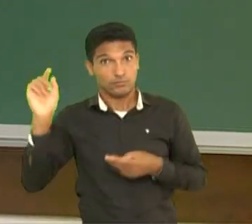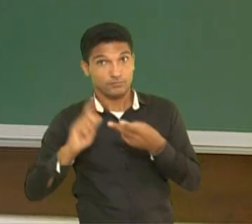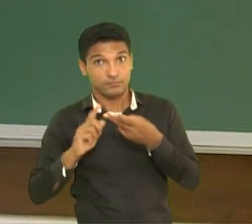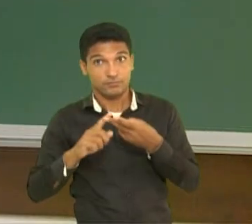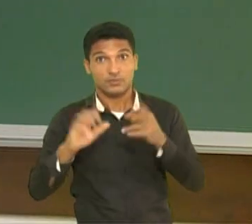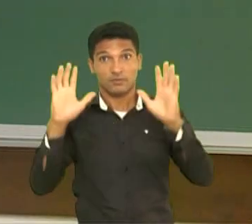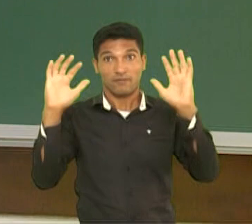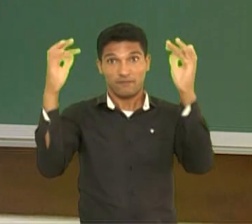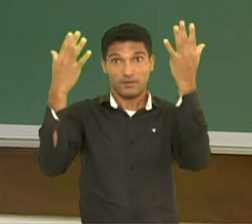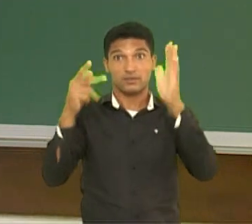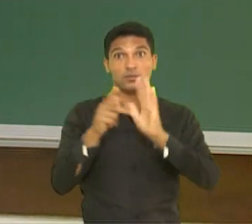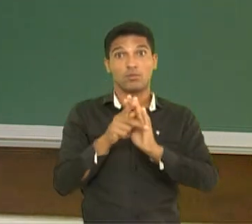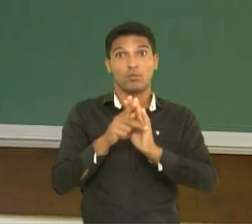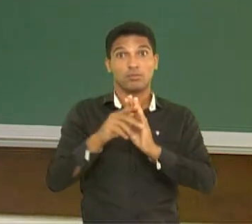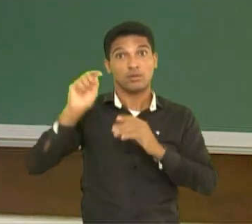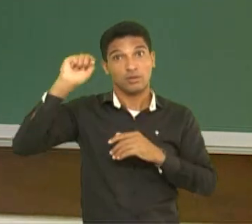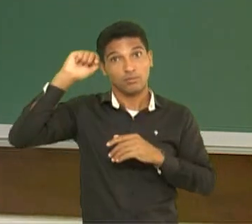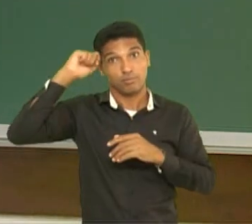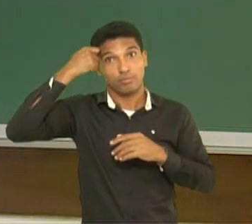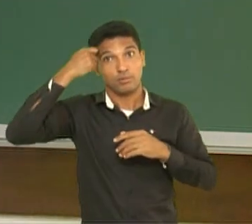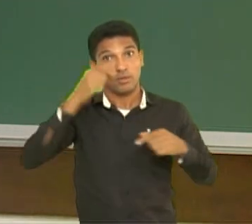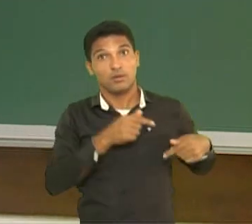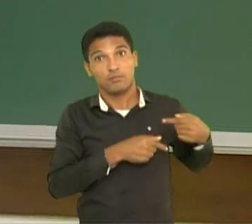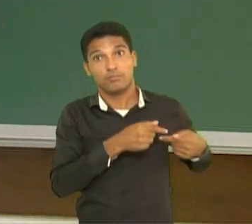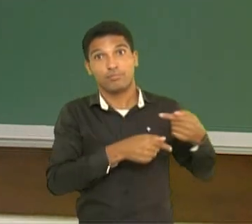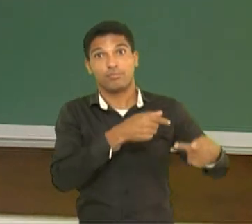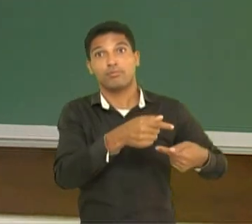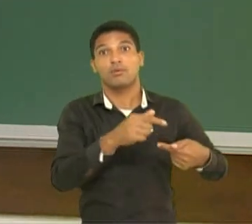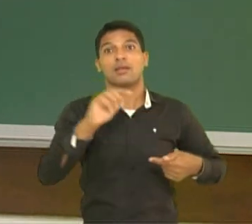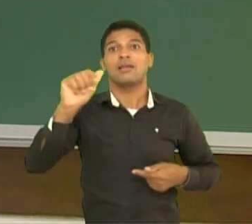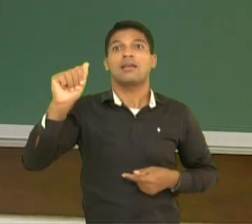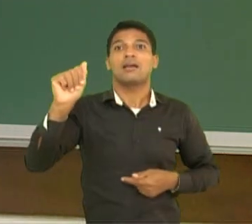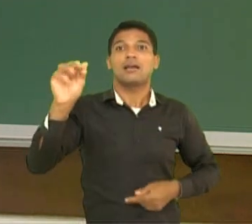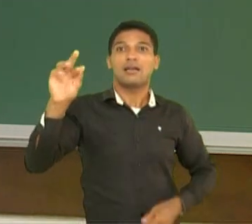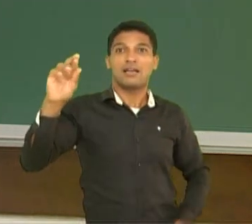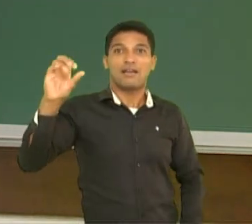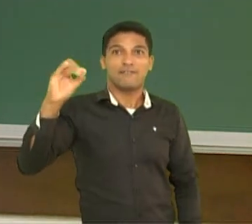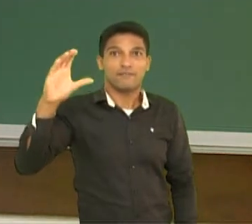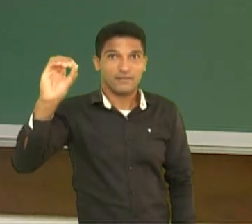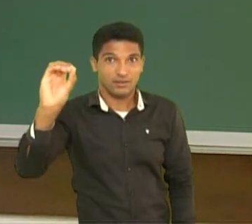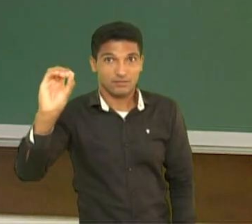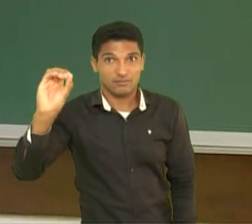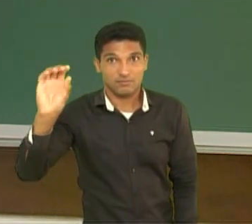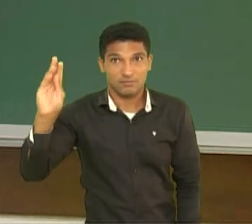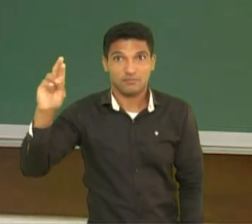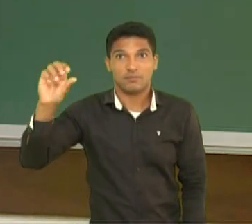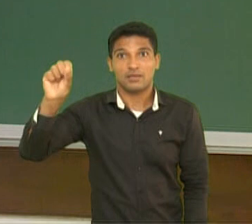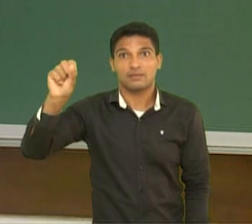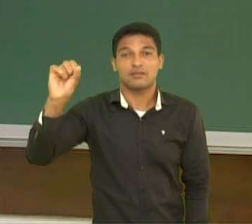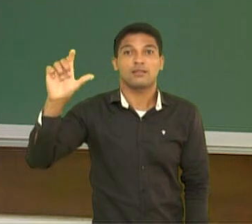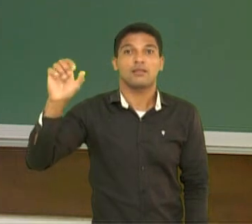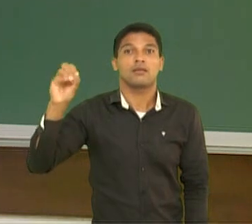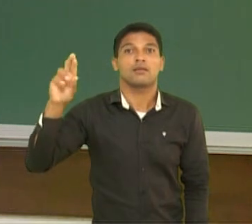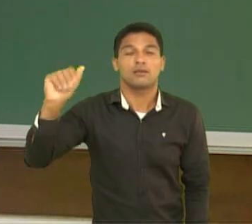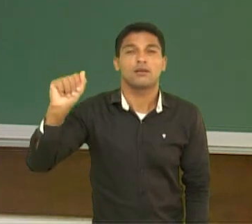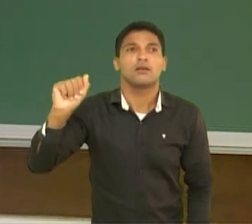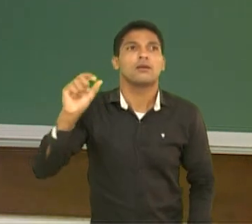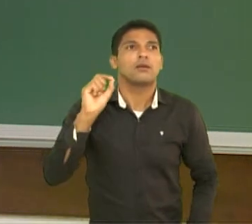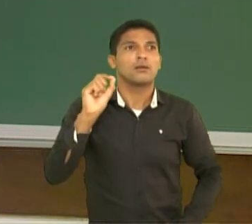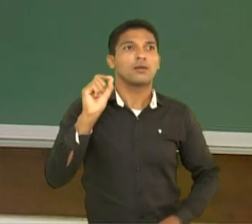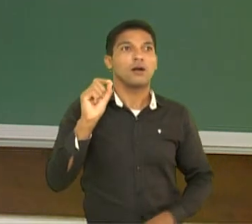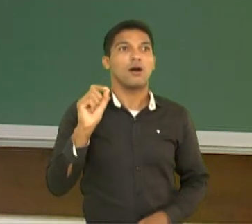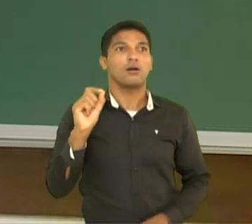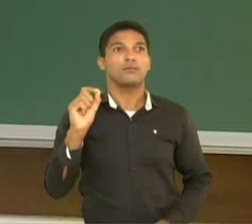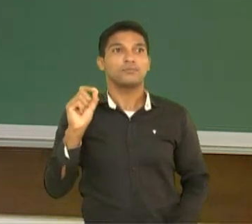Os orixás foram trazidos da África junto com os negros escravizados. Aqui no Brasil, eles criaram